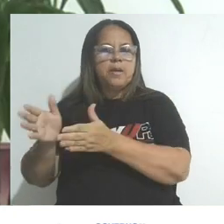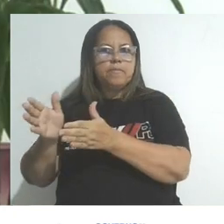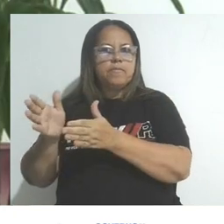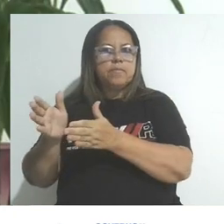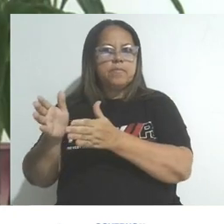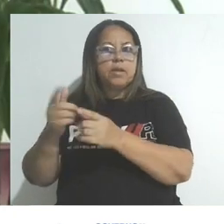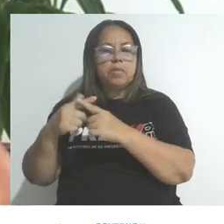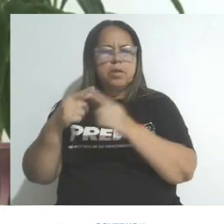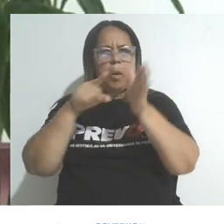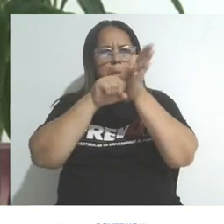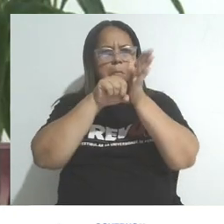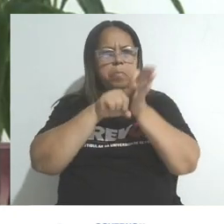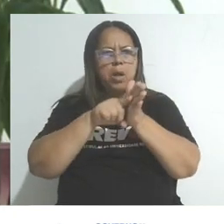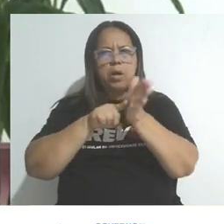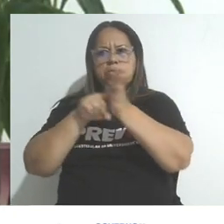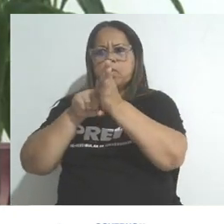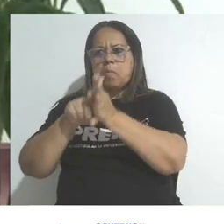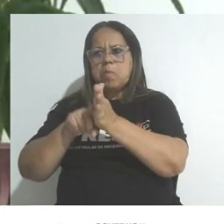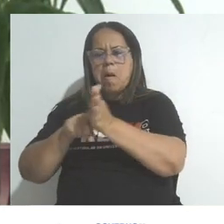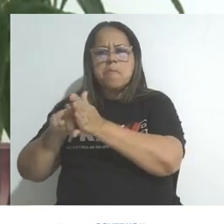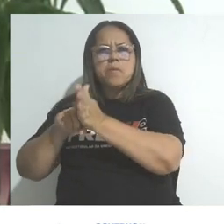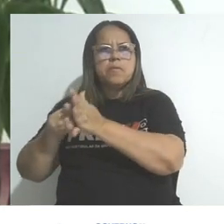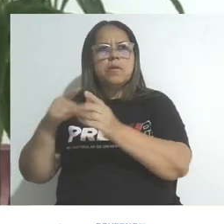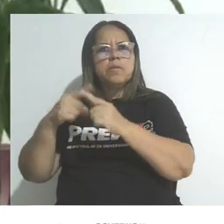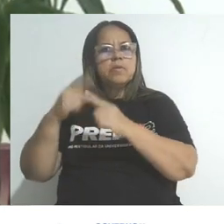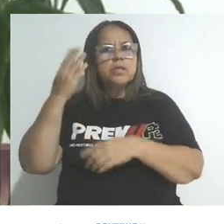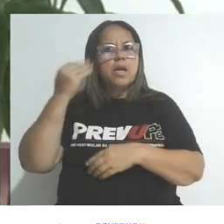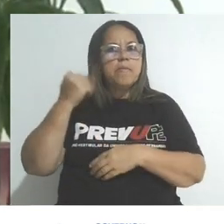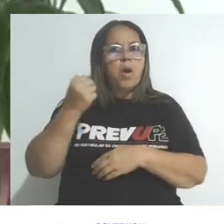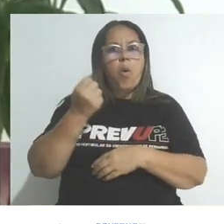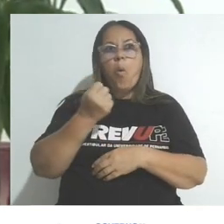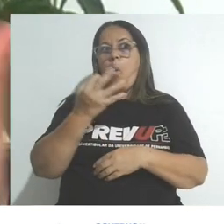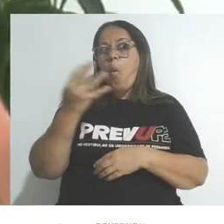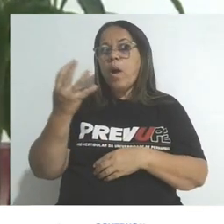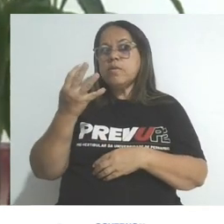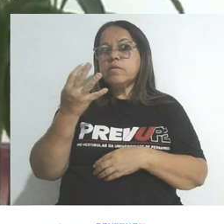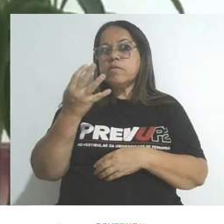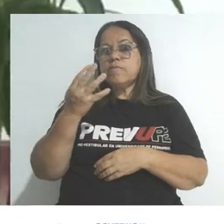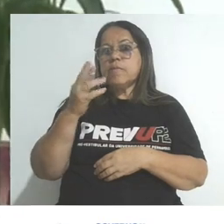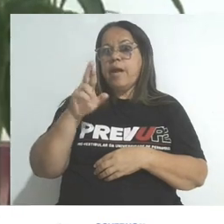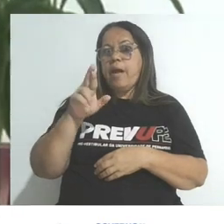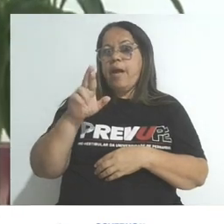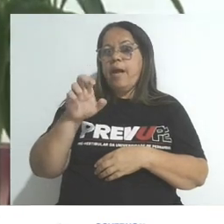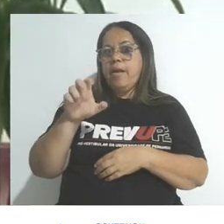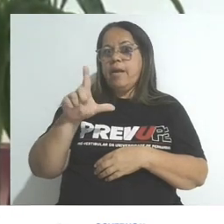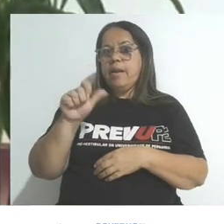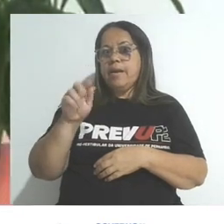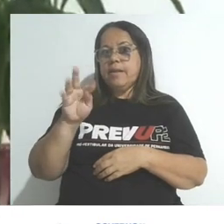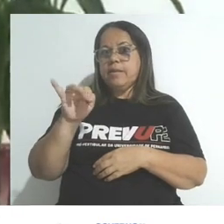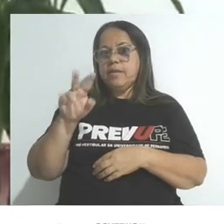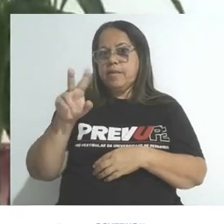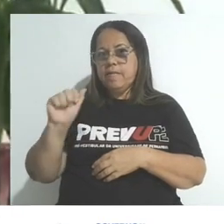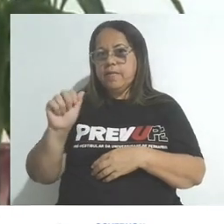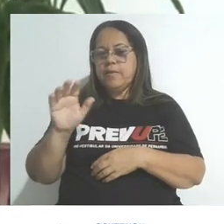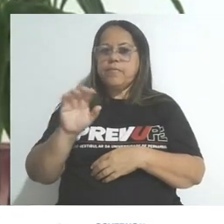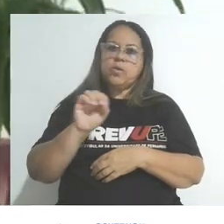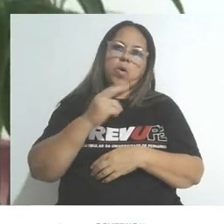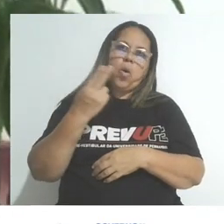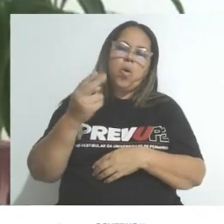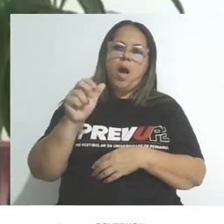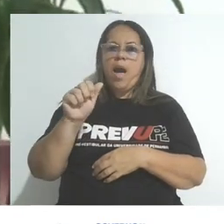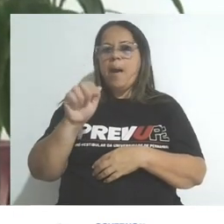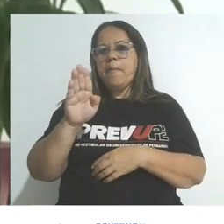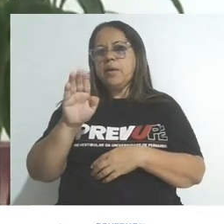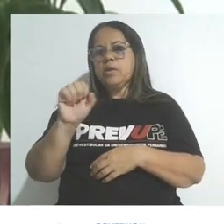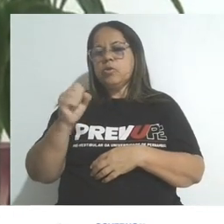você saber quantos representam de forma absoluta e relativa, tabelar isso, que você pode inclusive fazer isso numa planilha